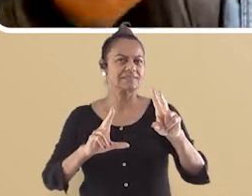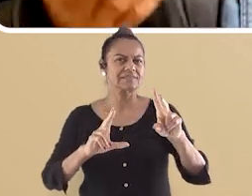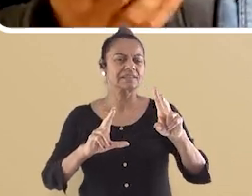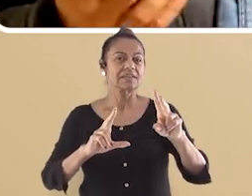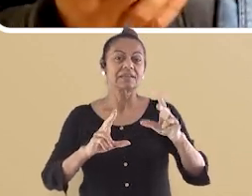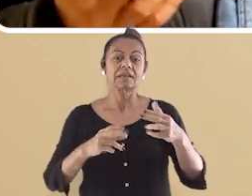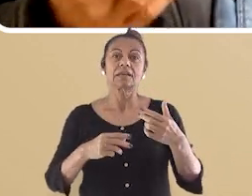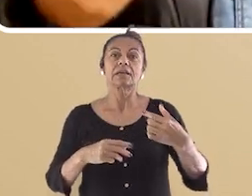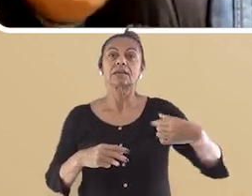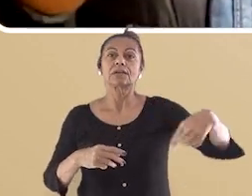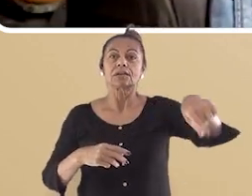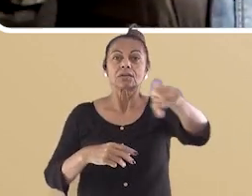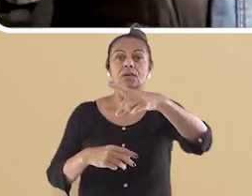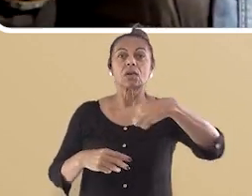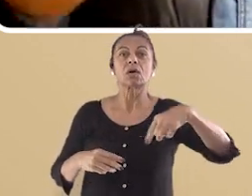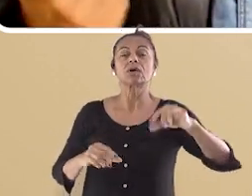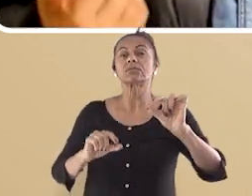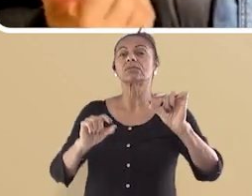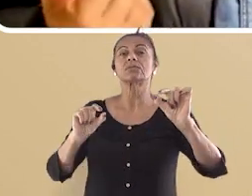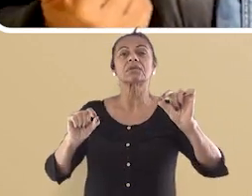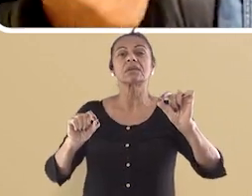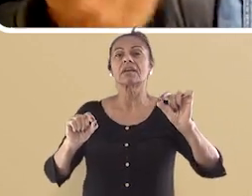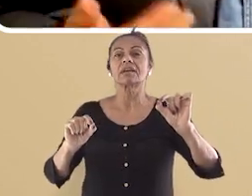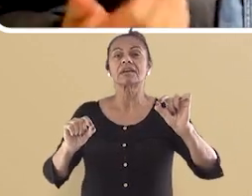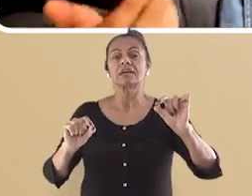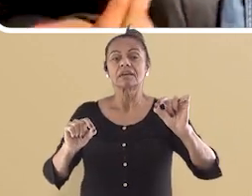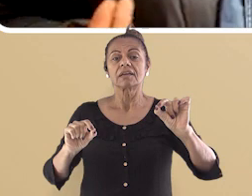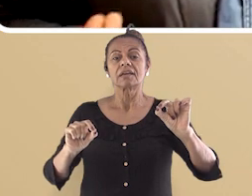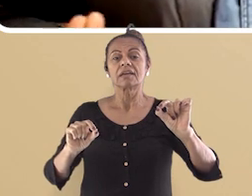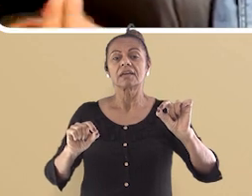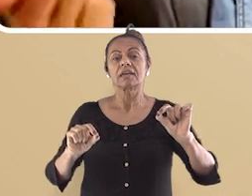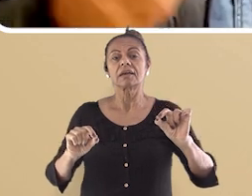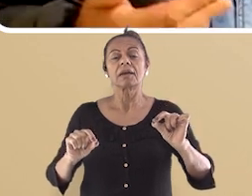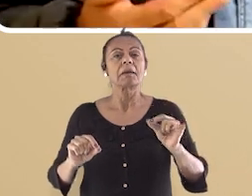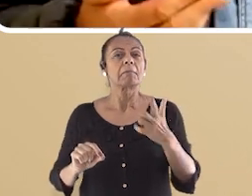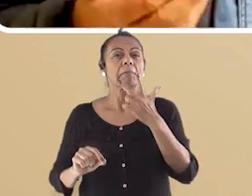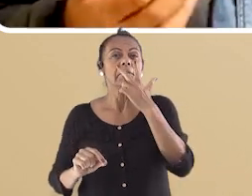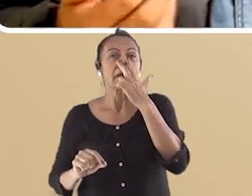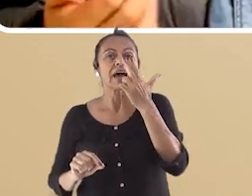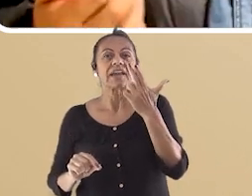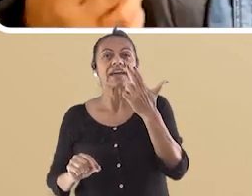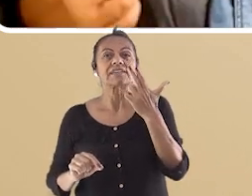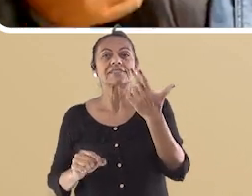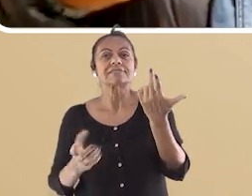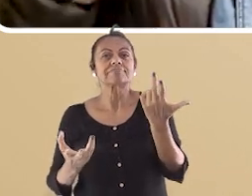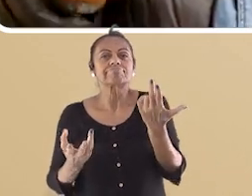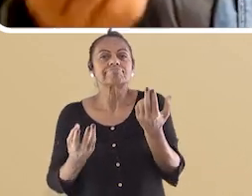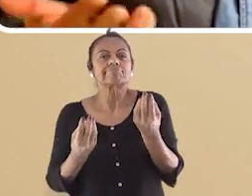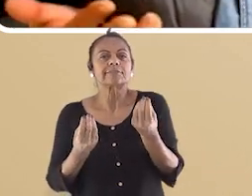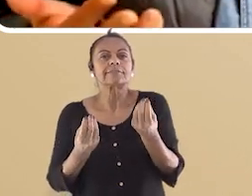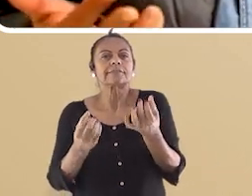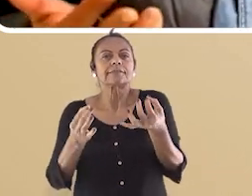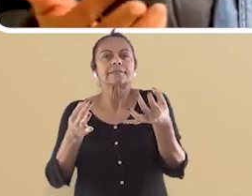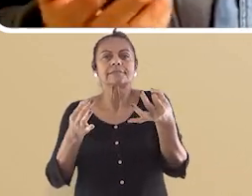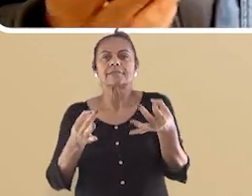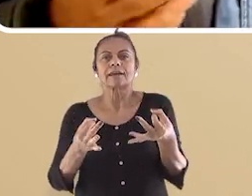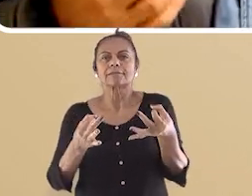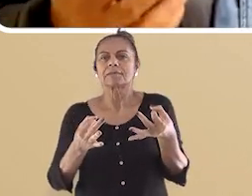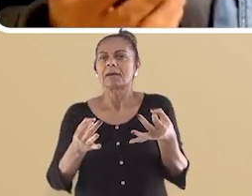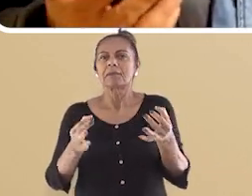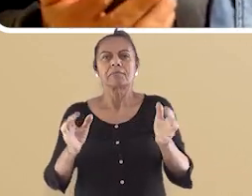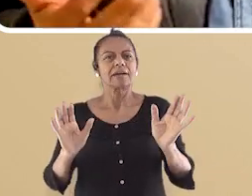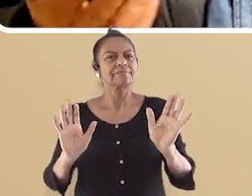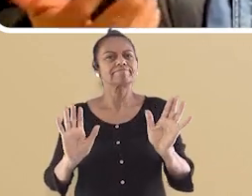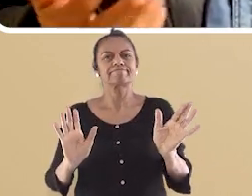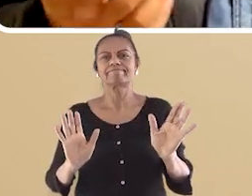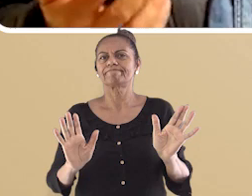todos nós paguemos direitos de propriedade intelectual para essa empresa. Com o desenvolvimento de